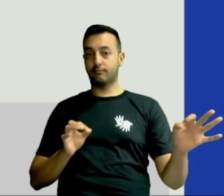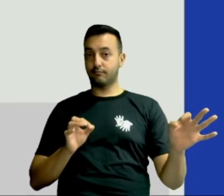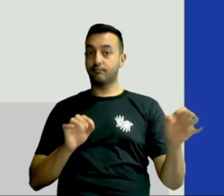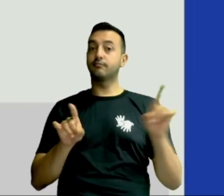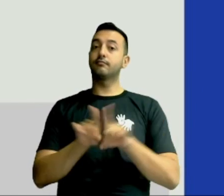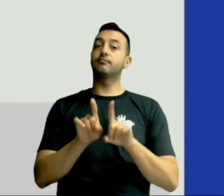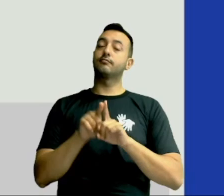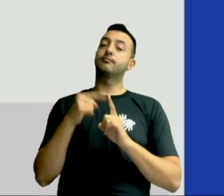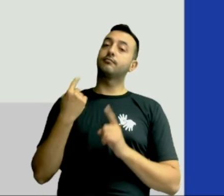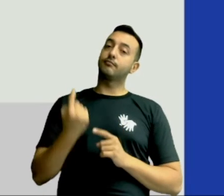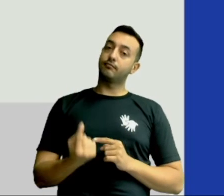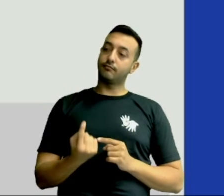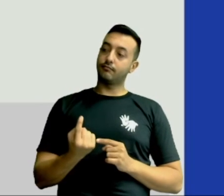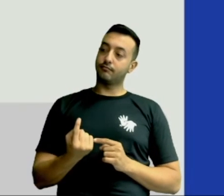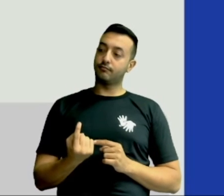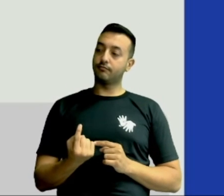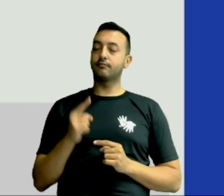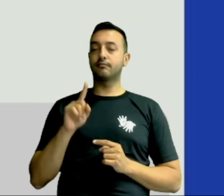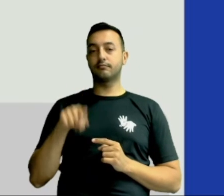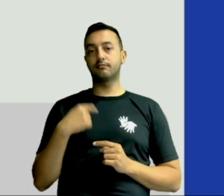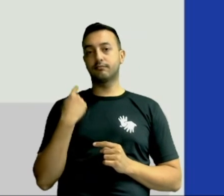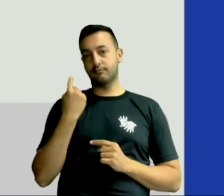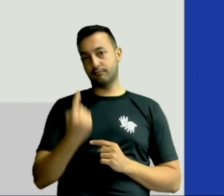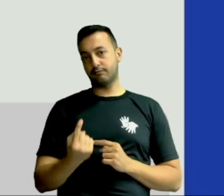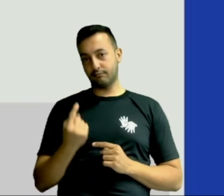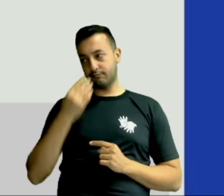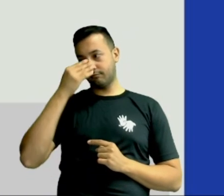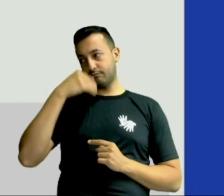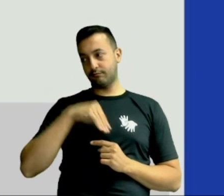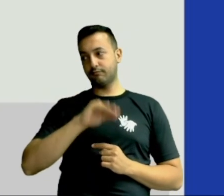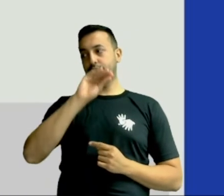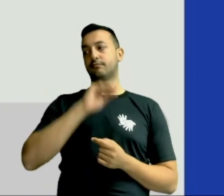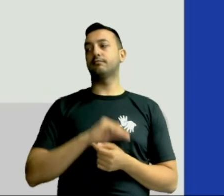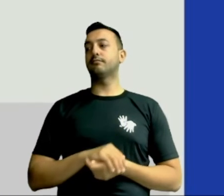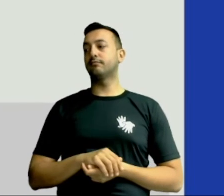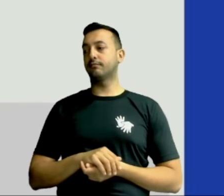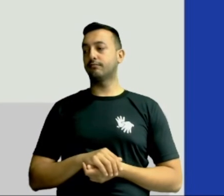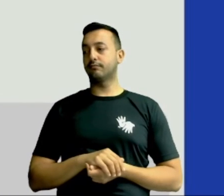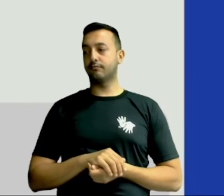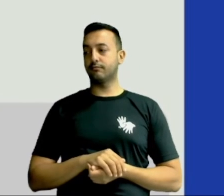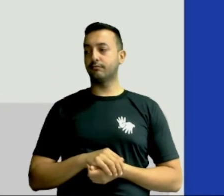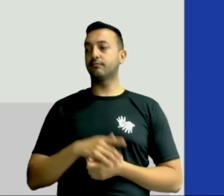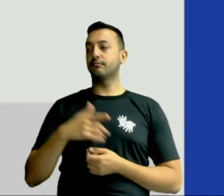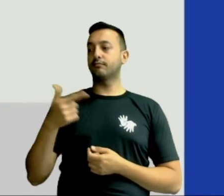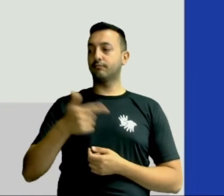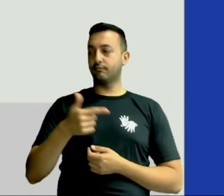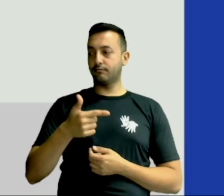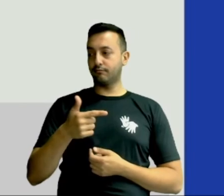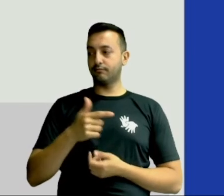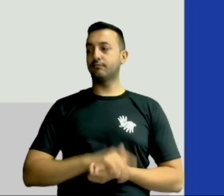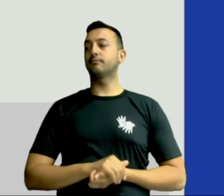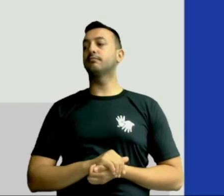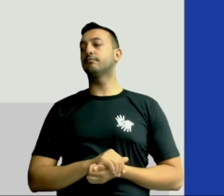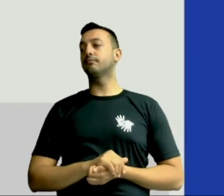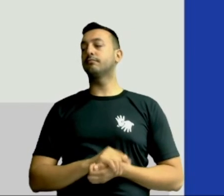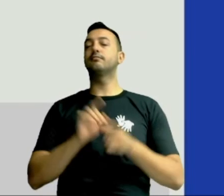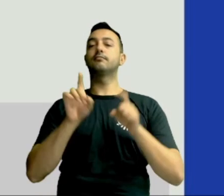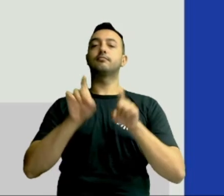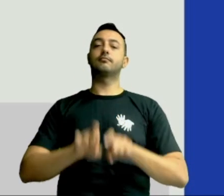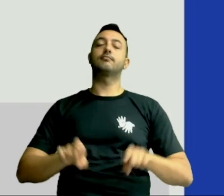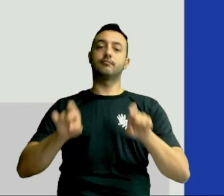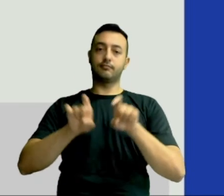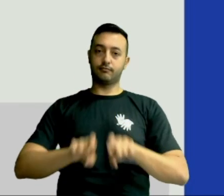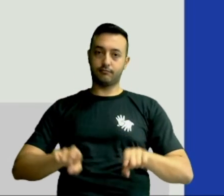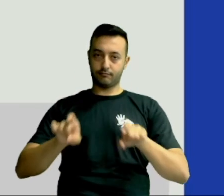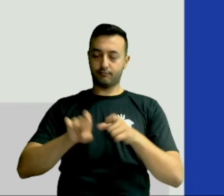por que está no singular é apenas um elefante One reason on e na segunda situação temos